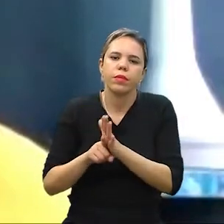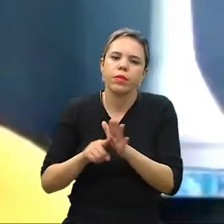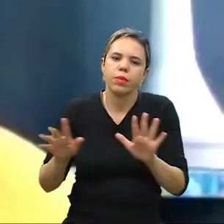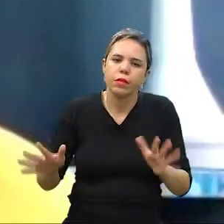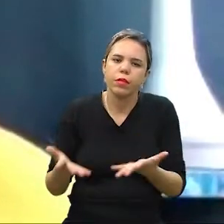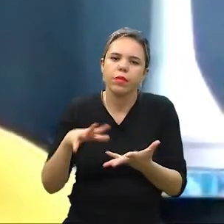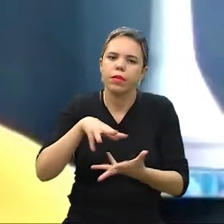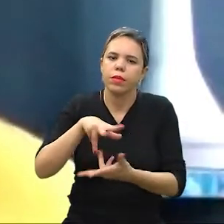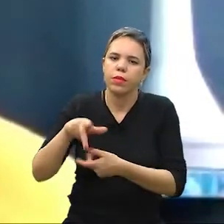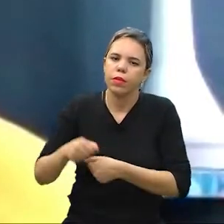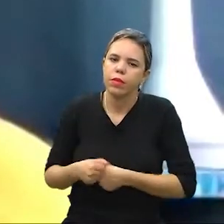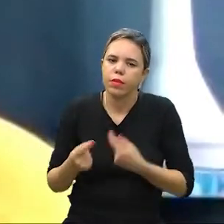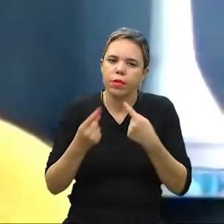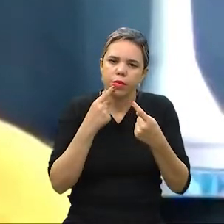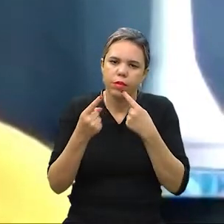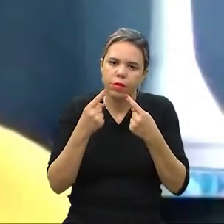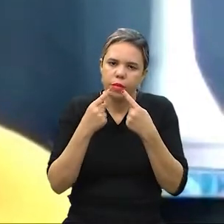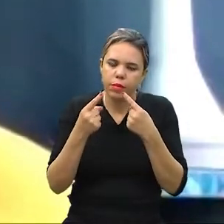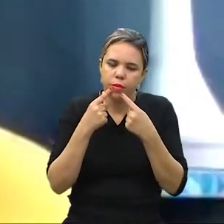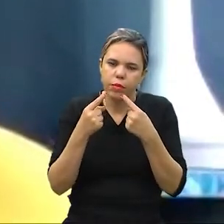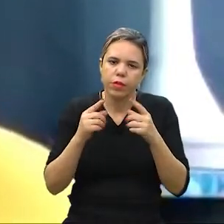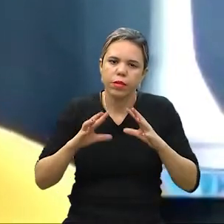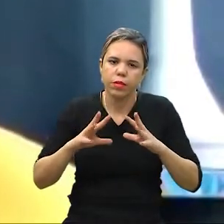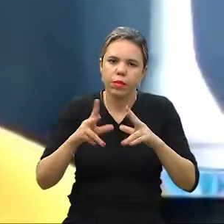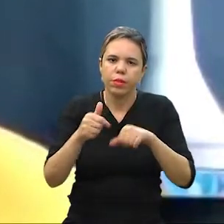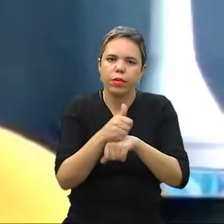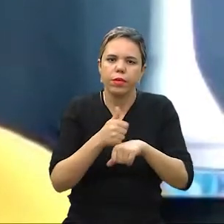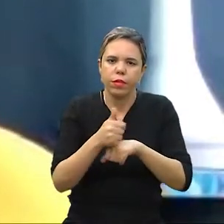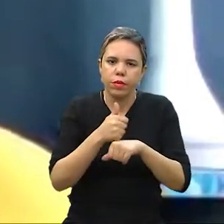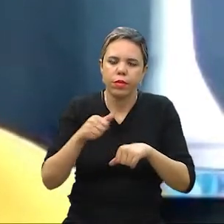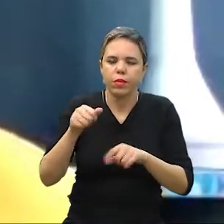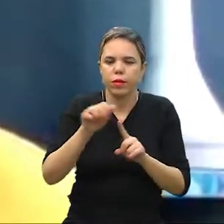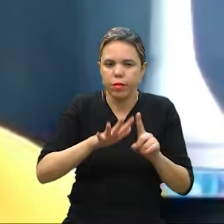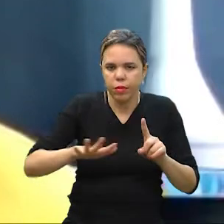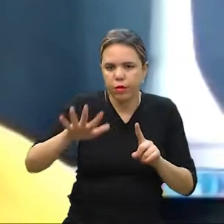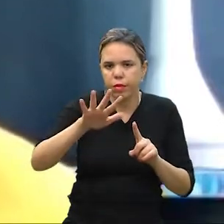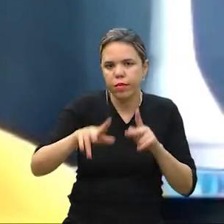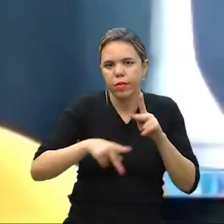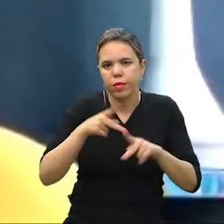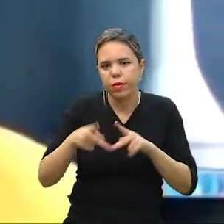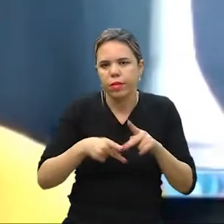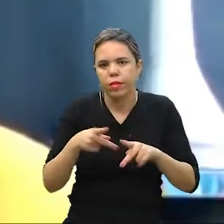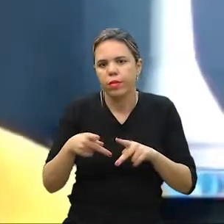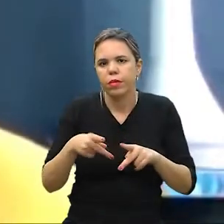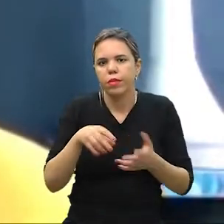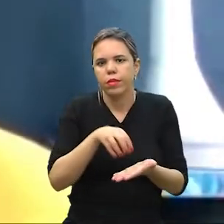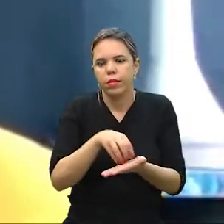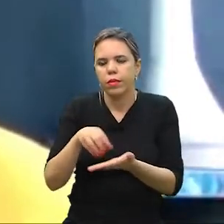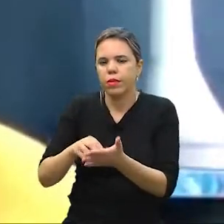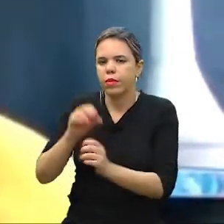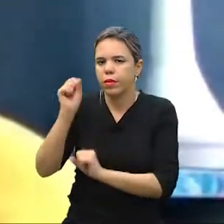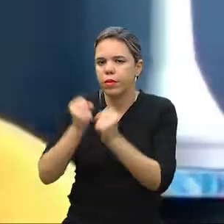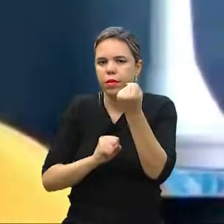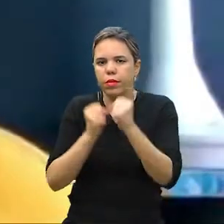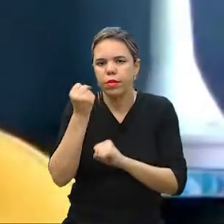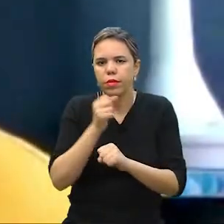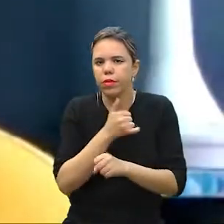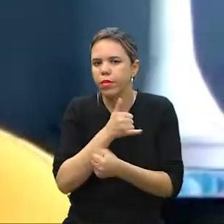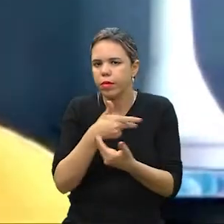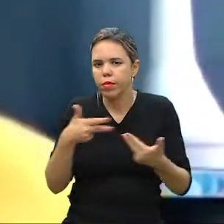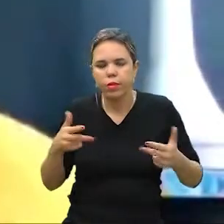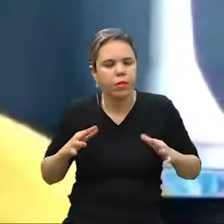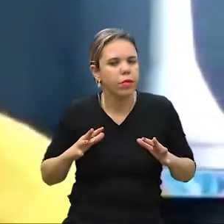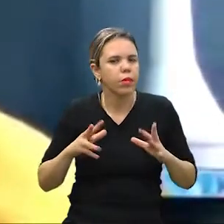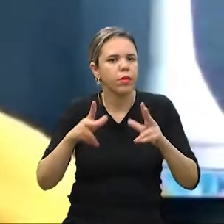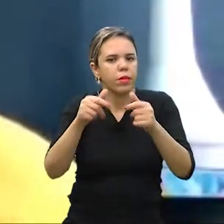do diálogo transversal com diversos atores da nossa sociedade, setor privado, setor de indústria,